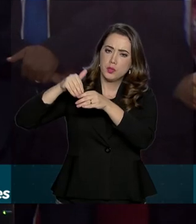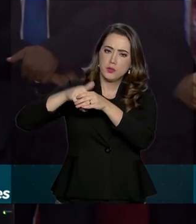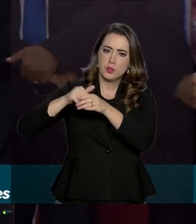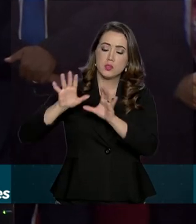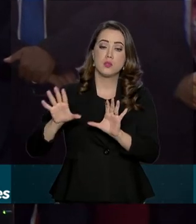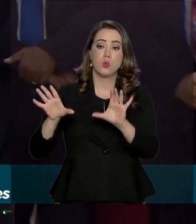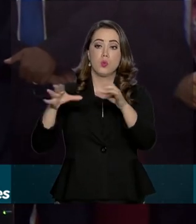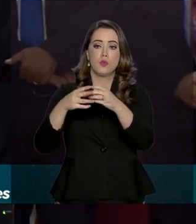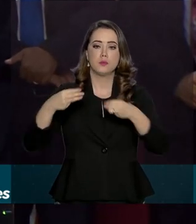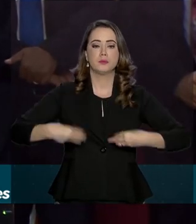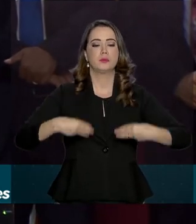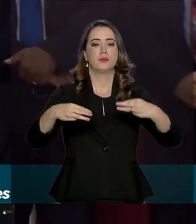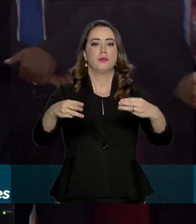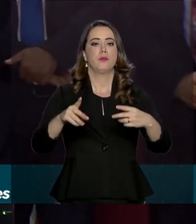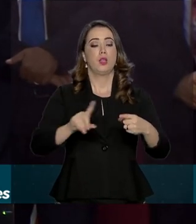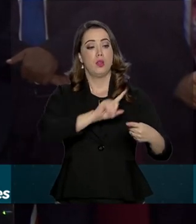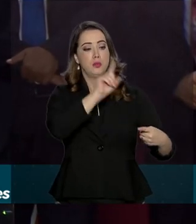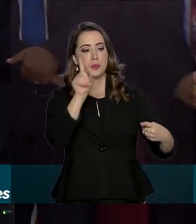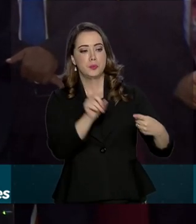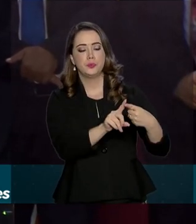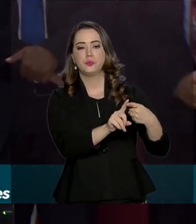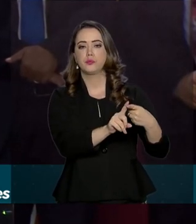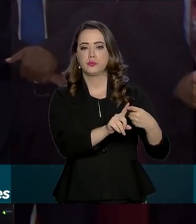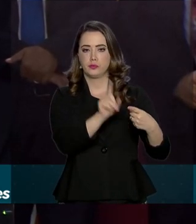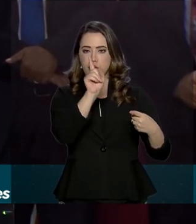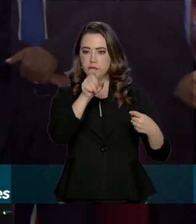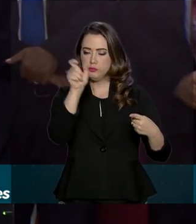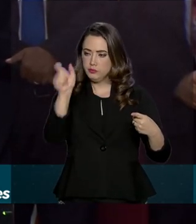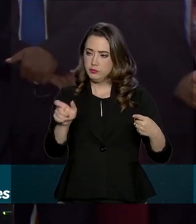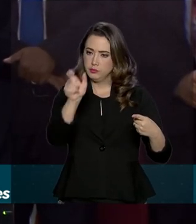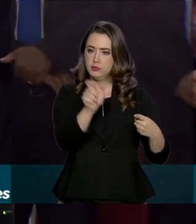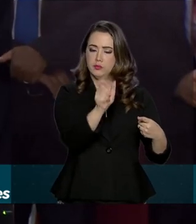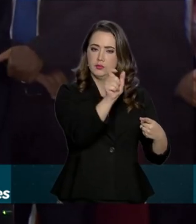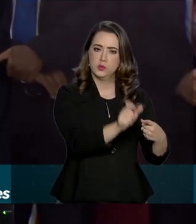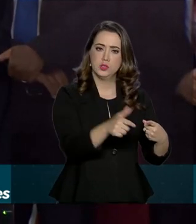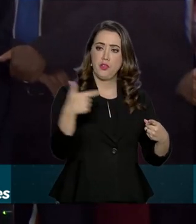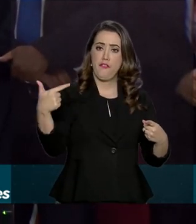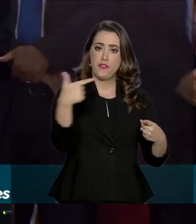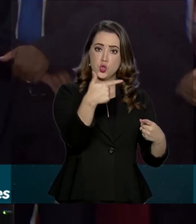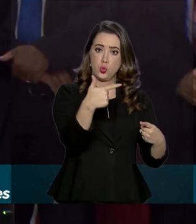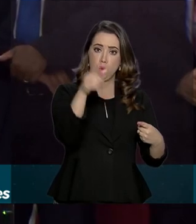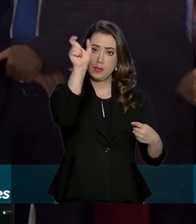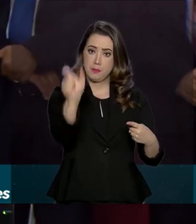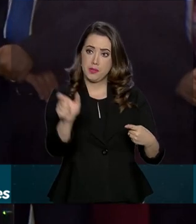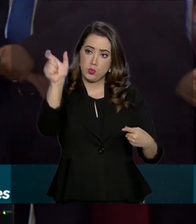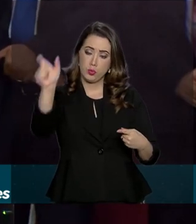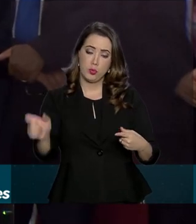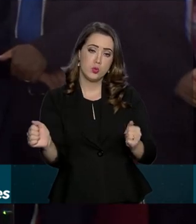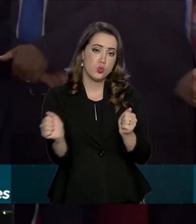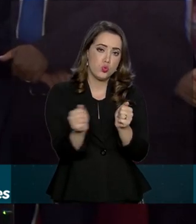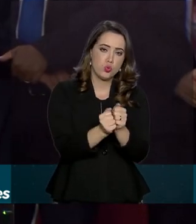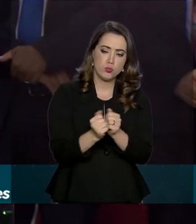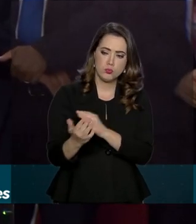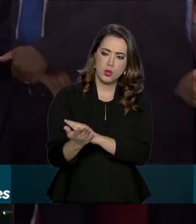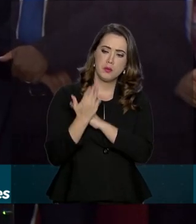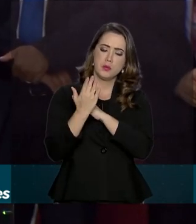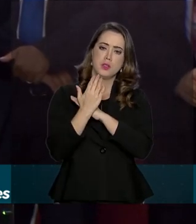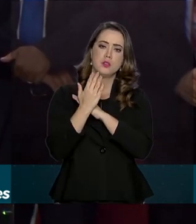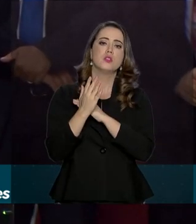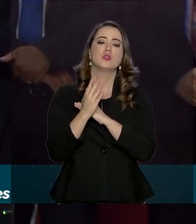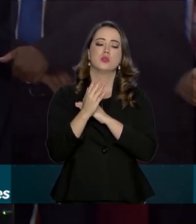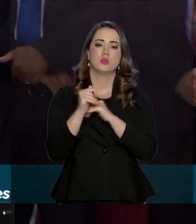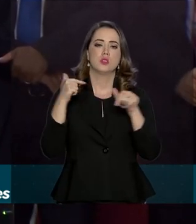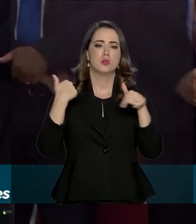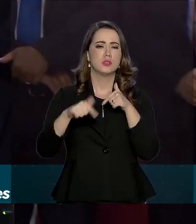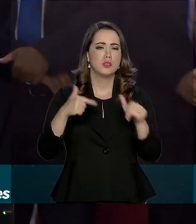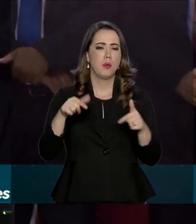ministério. Num primeiro momento, são essas 22 pessoas que me ajudarão a cumprir essa